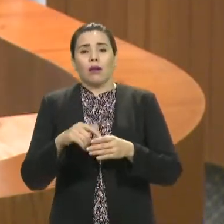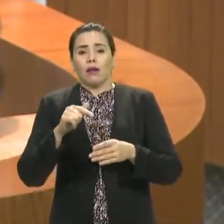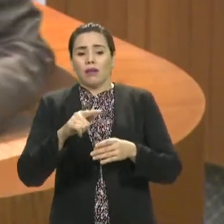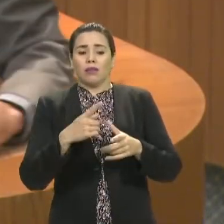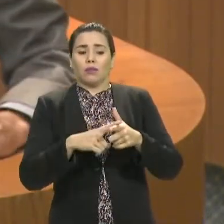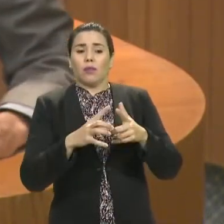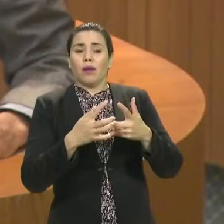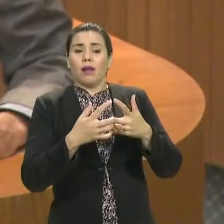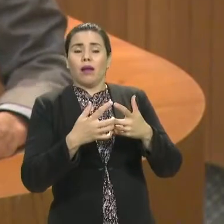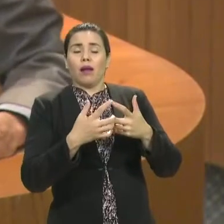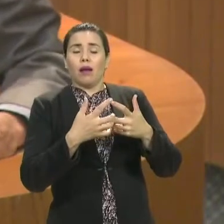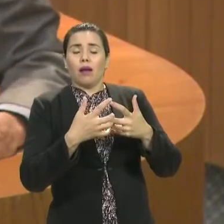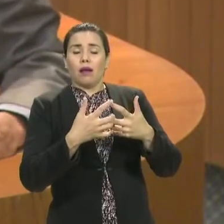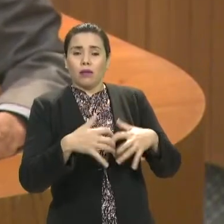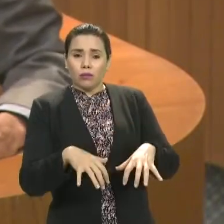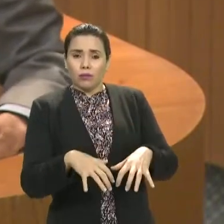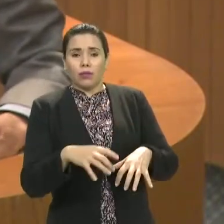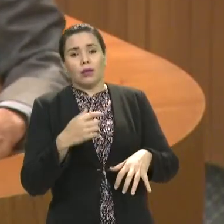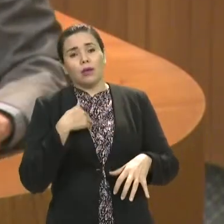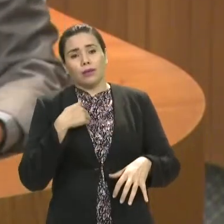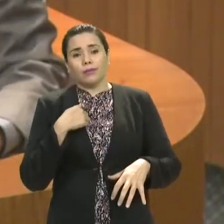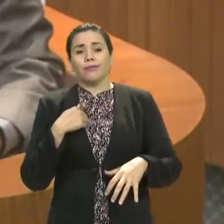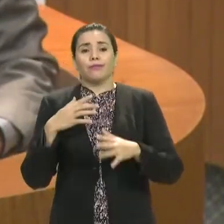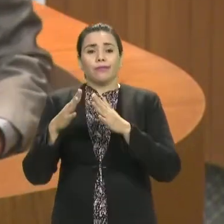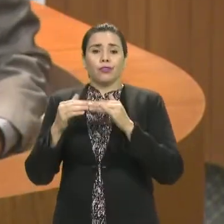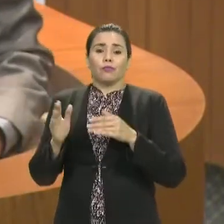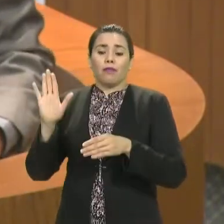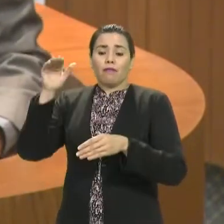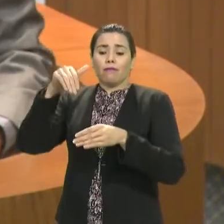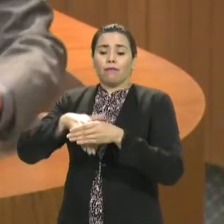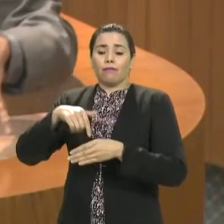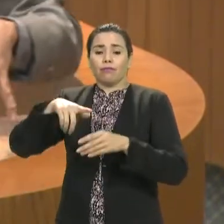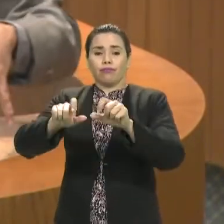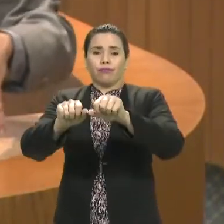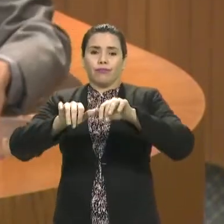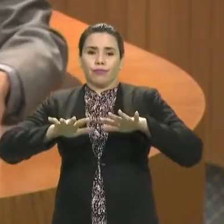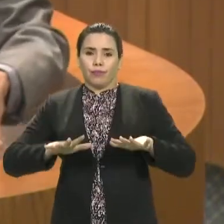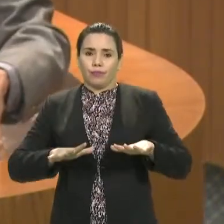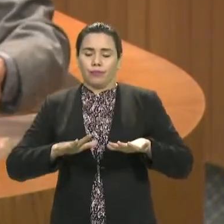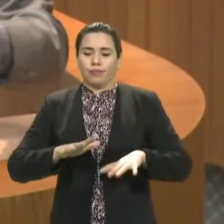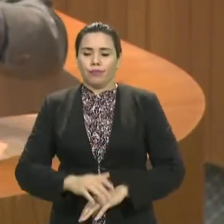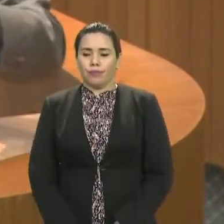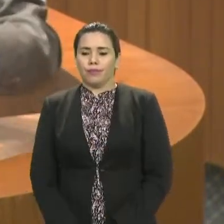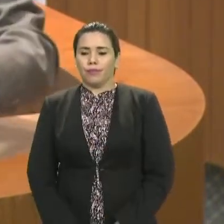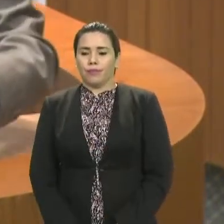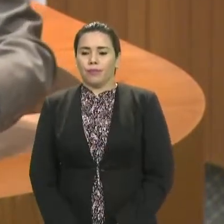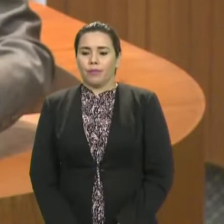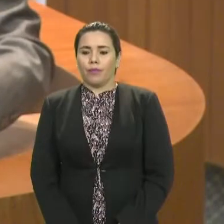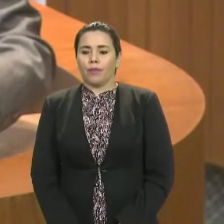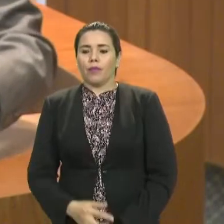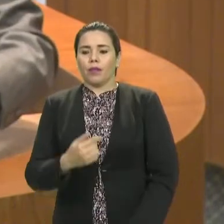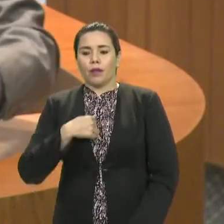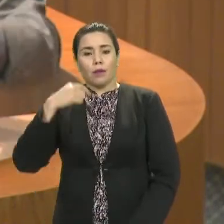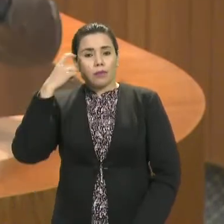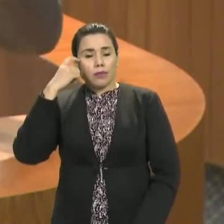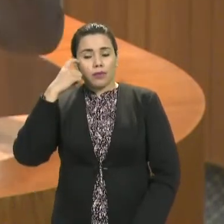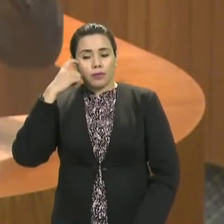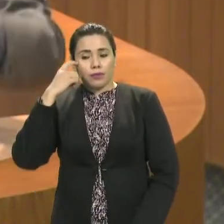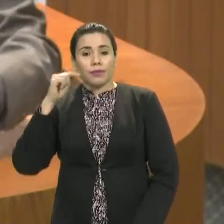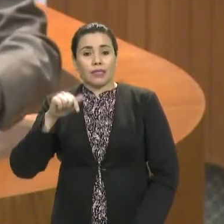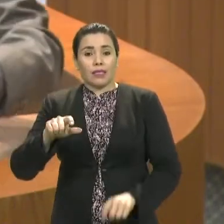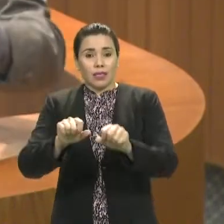publicação do Diário Oficial, o que prevalecerá para essa sessão legislativa